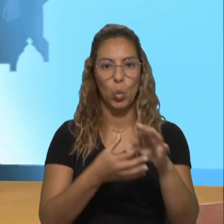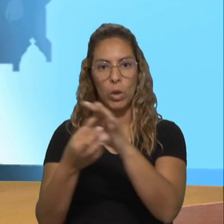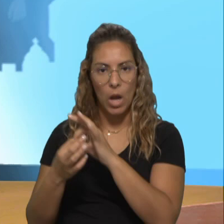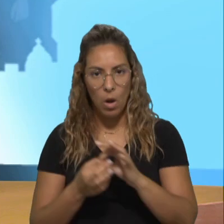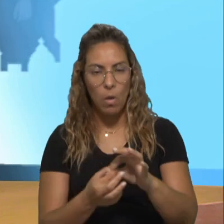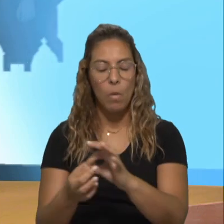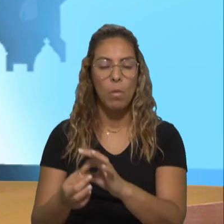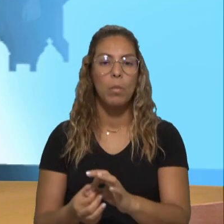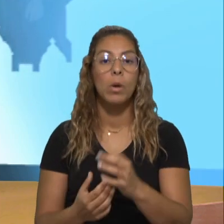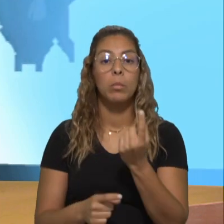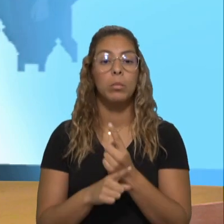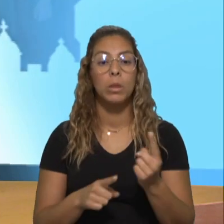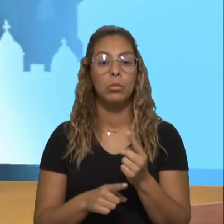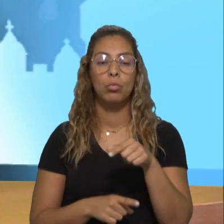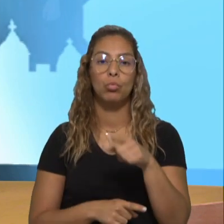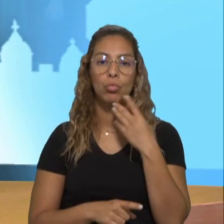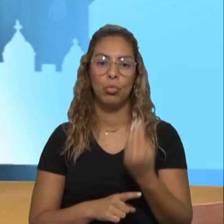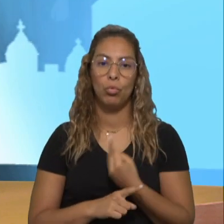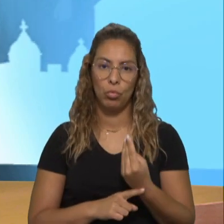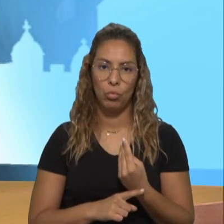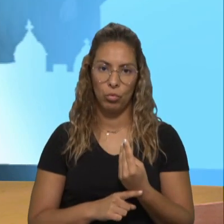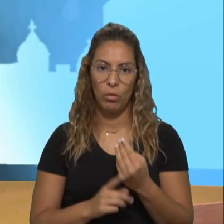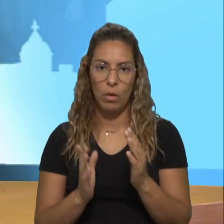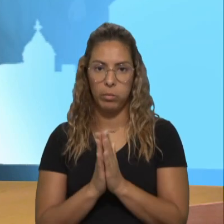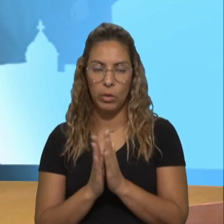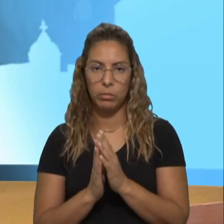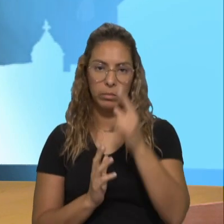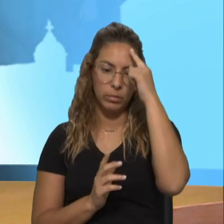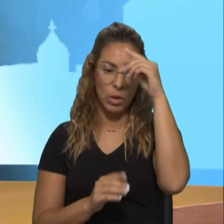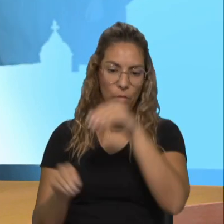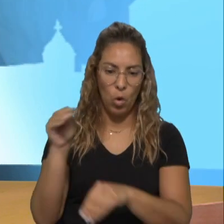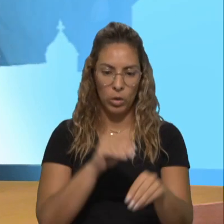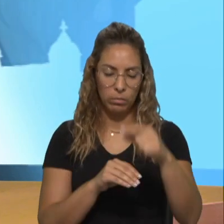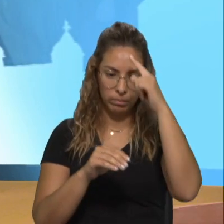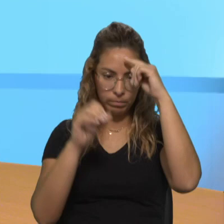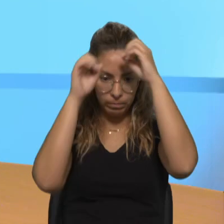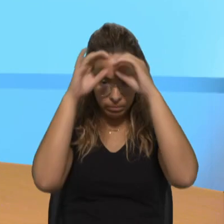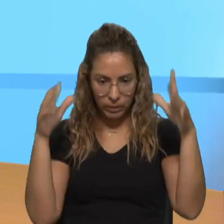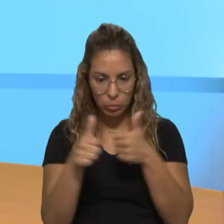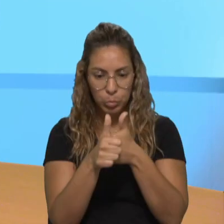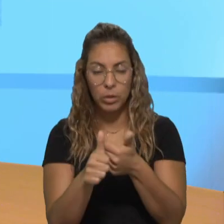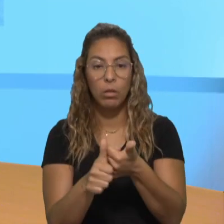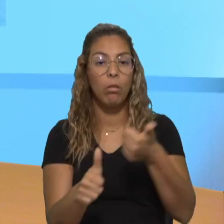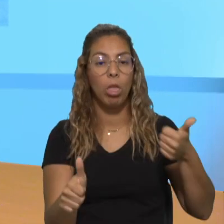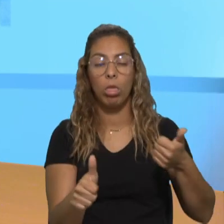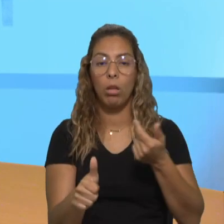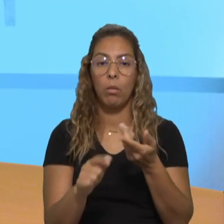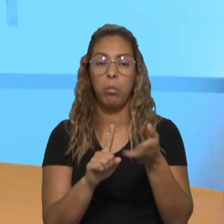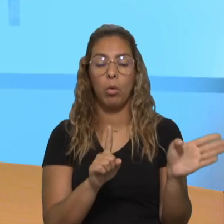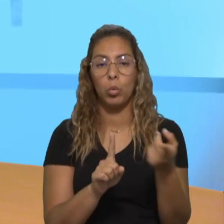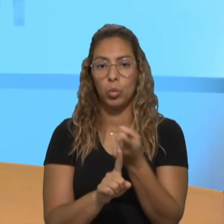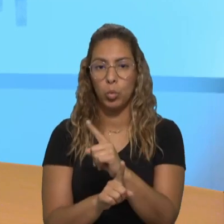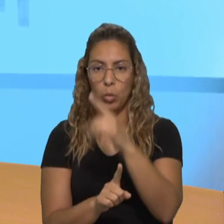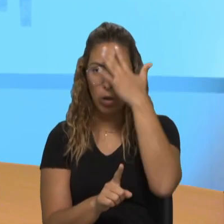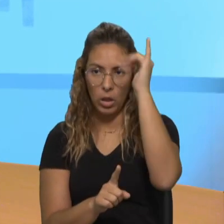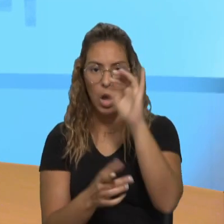contraditório os jovens católicos votarem em ideais que não correspondem a estes valores e a esta